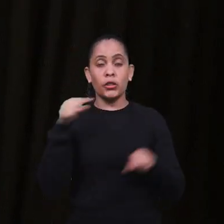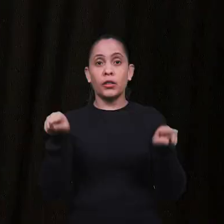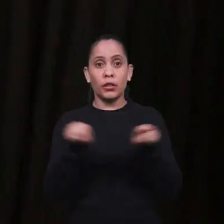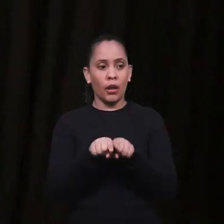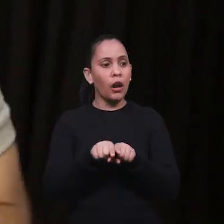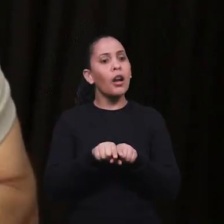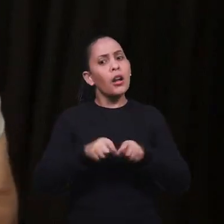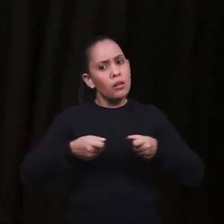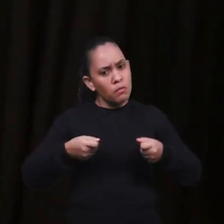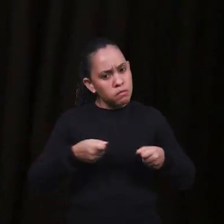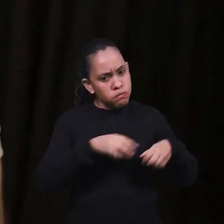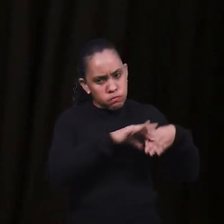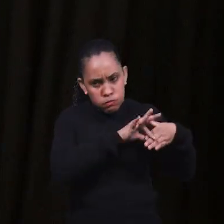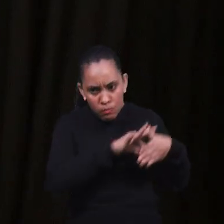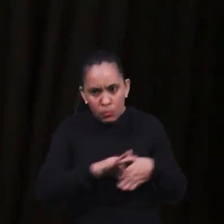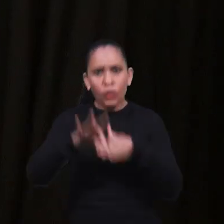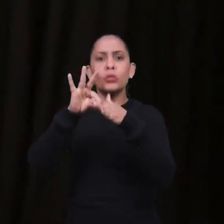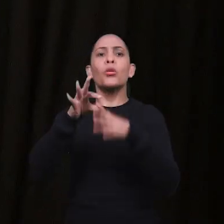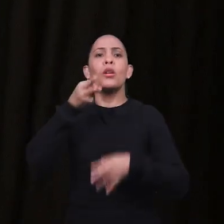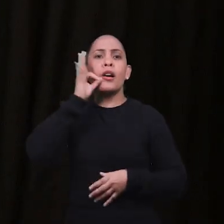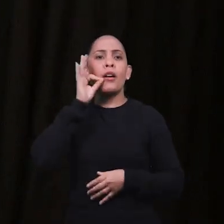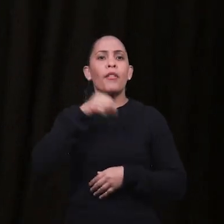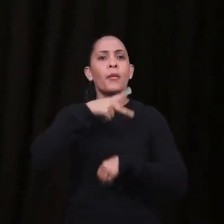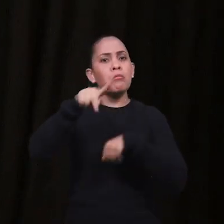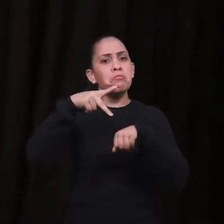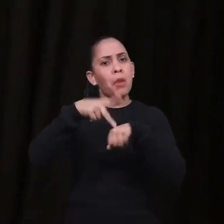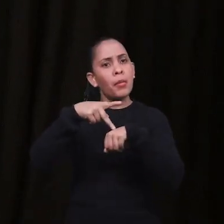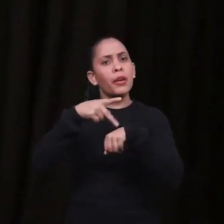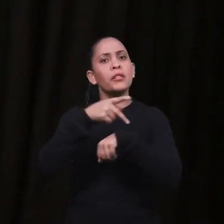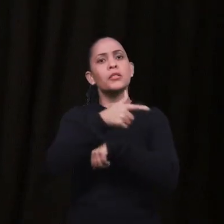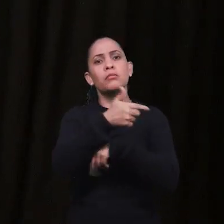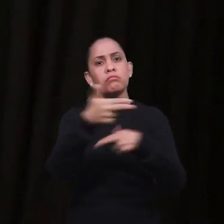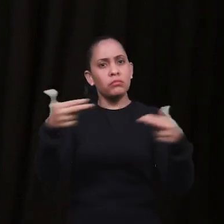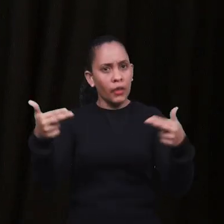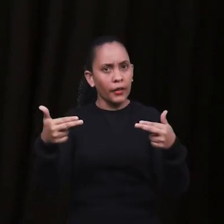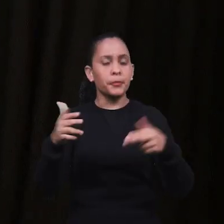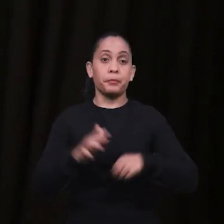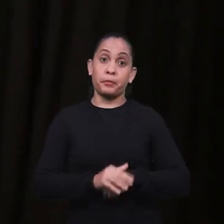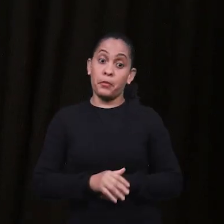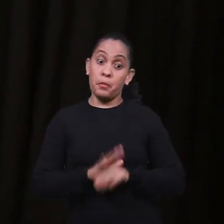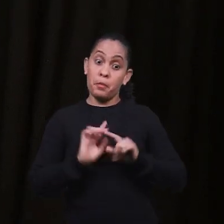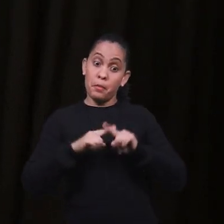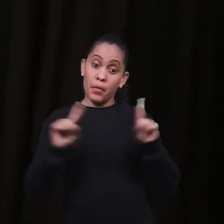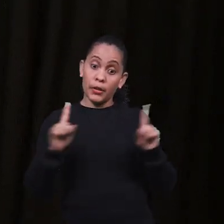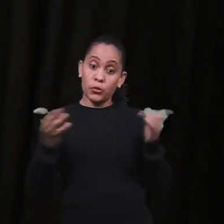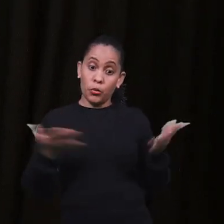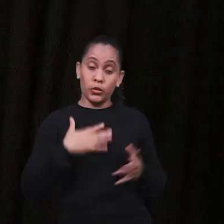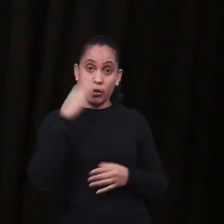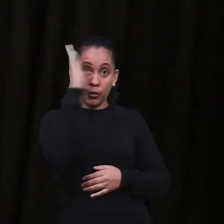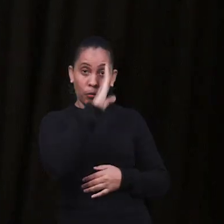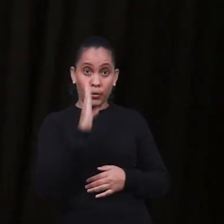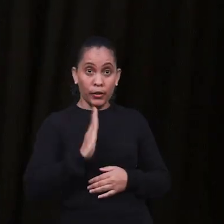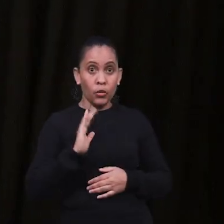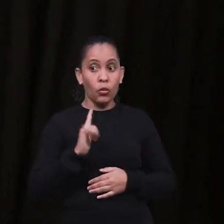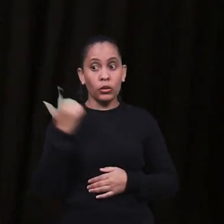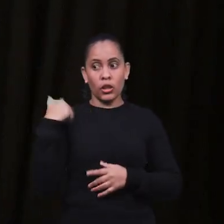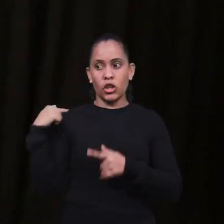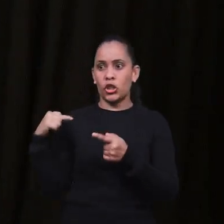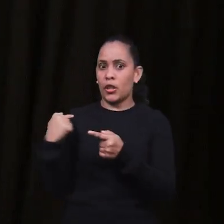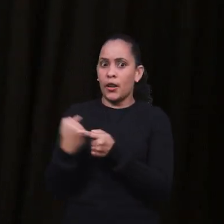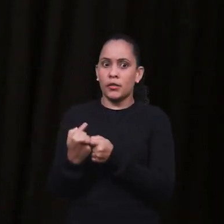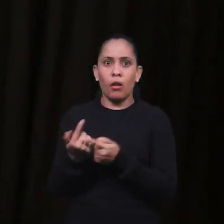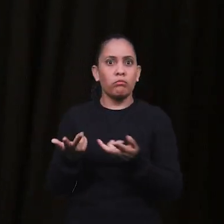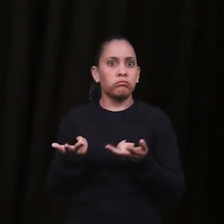aproveitou essa lacuna e mandou café para o exterior. Só que nós estamos começando agora uma safra brasileira como ninguém da